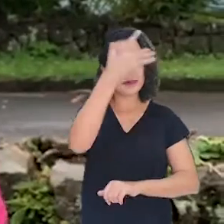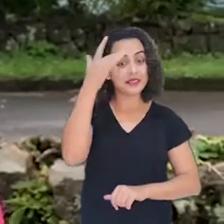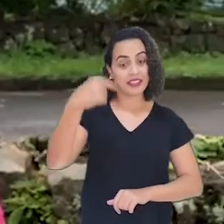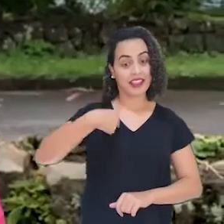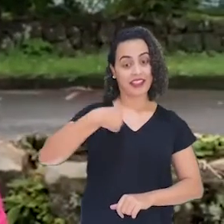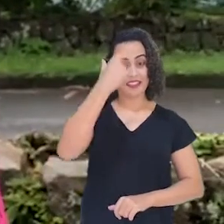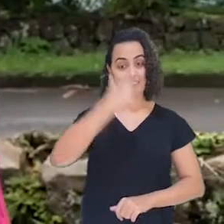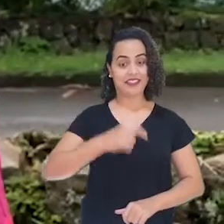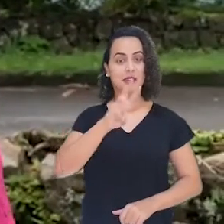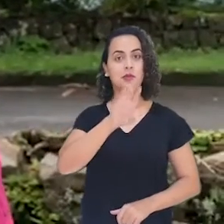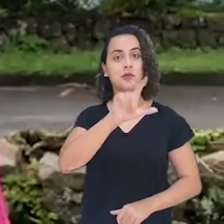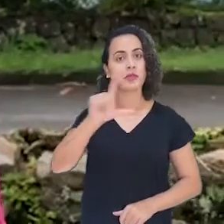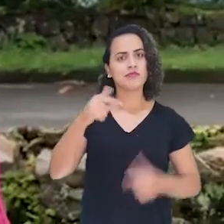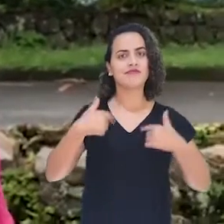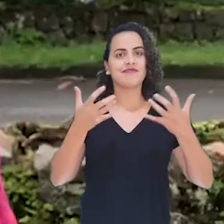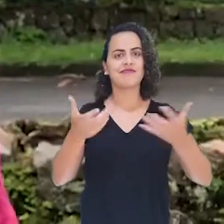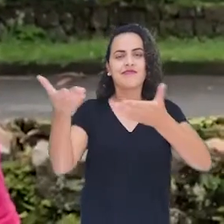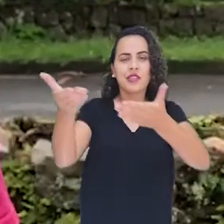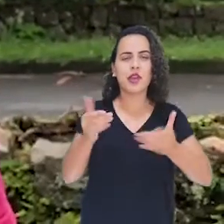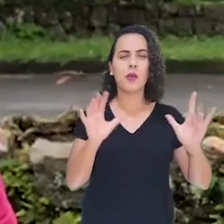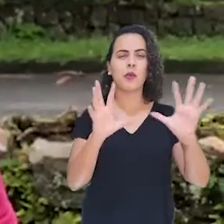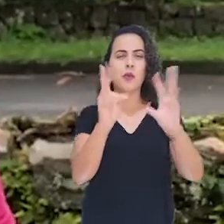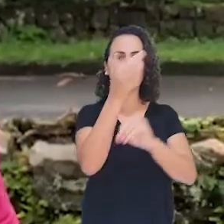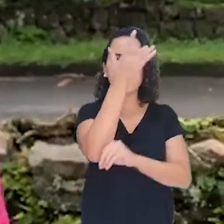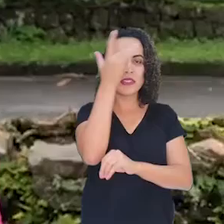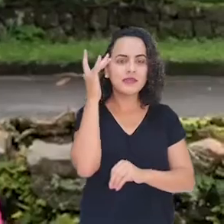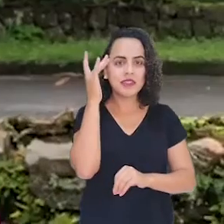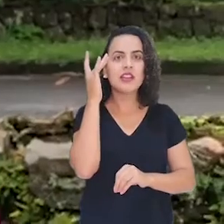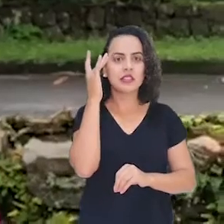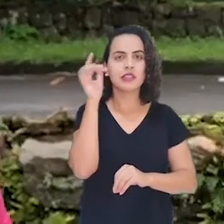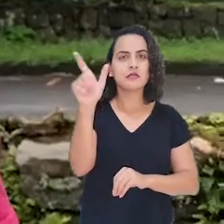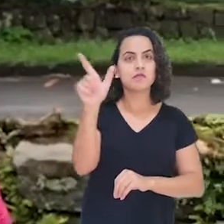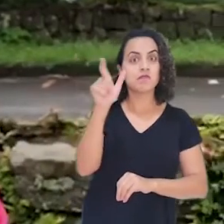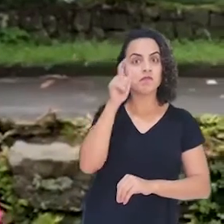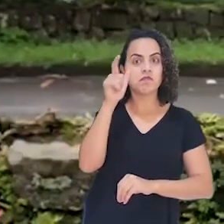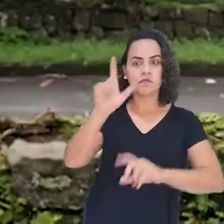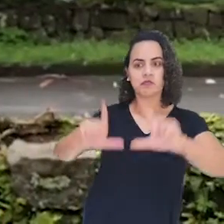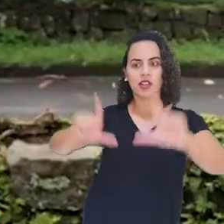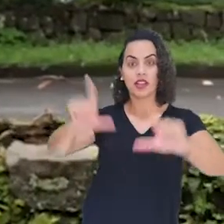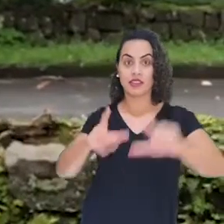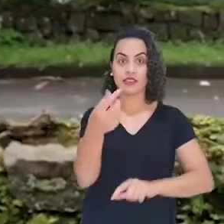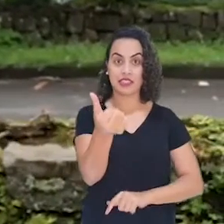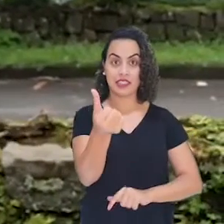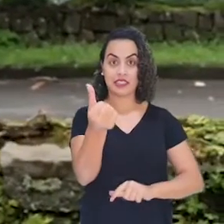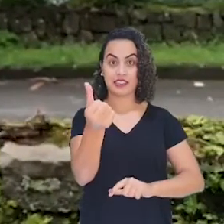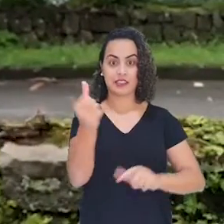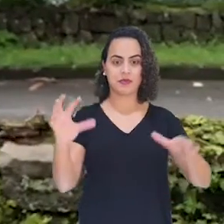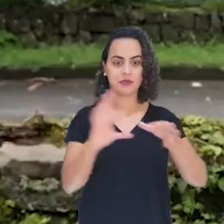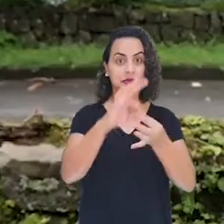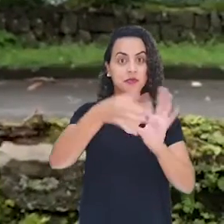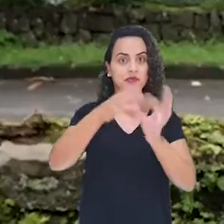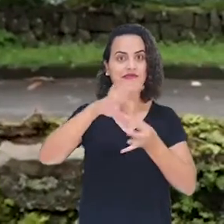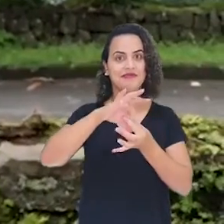Oi pessoal, eu sou o Will Namen e eu gostaria de convidar todos e todas para assistir o programa 6 do Ciência e